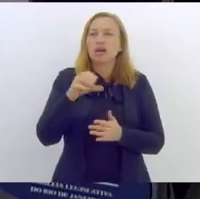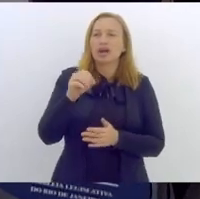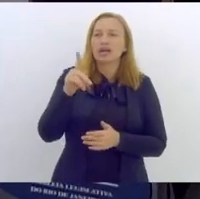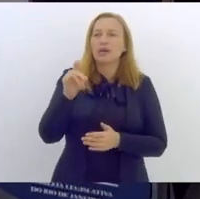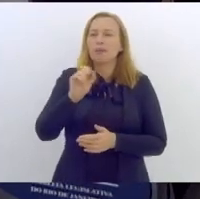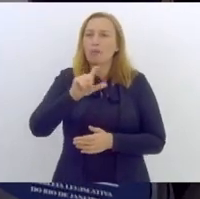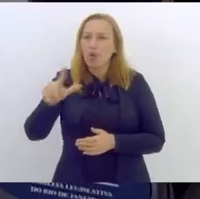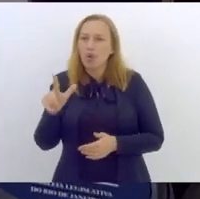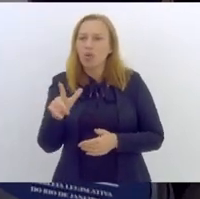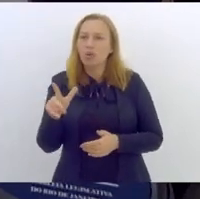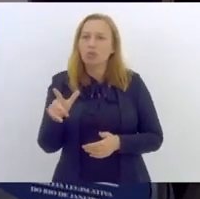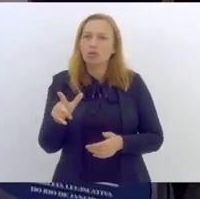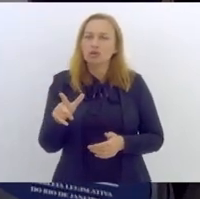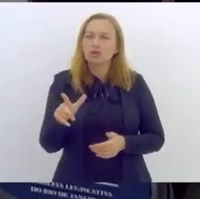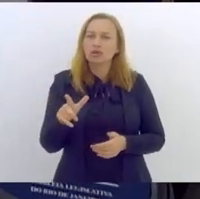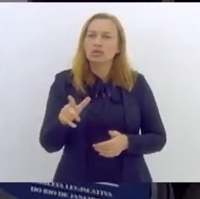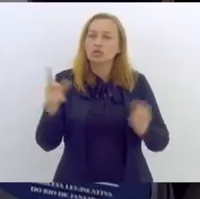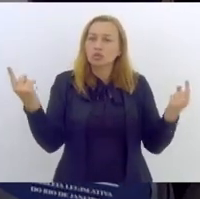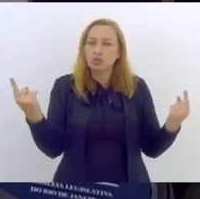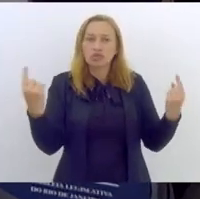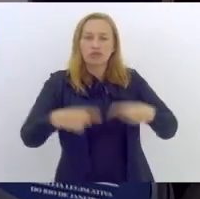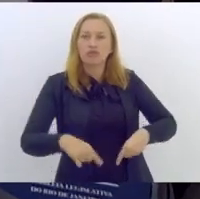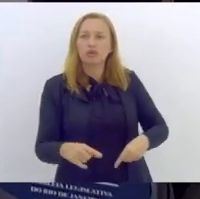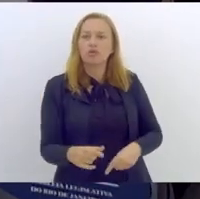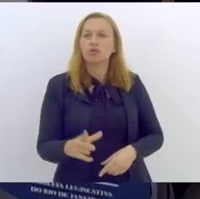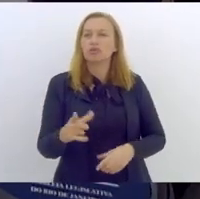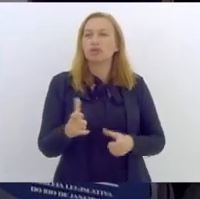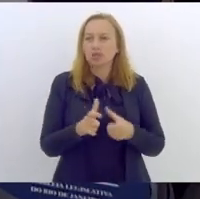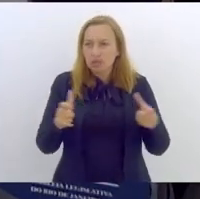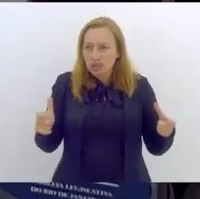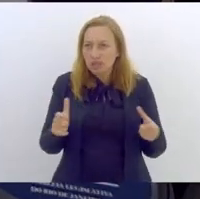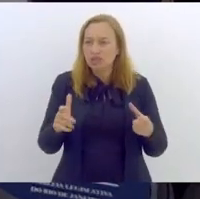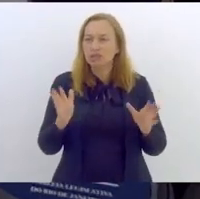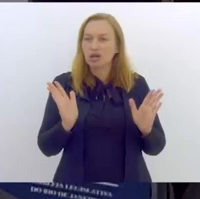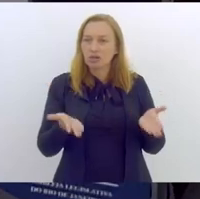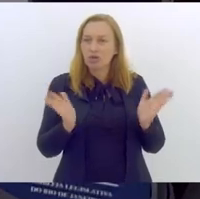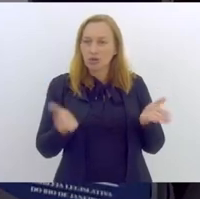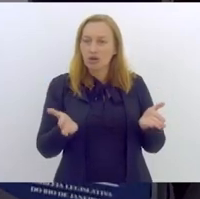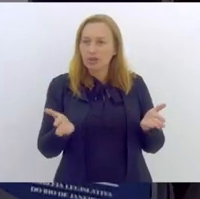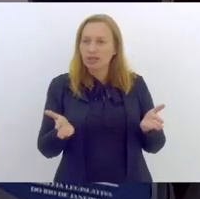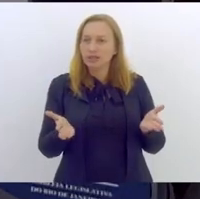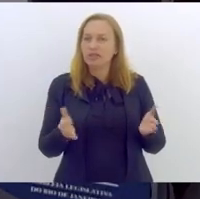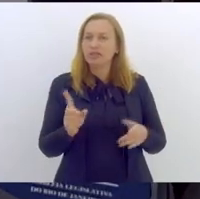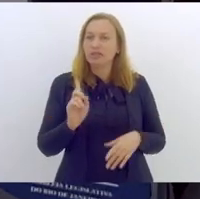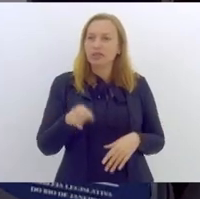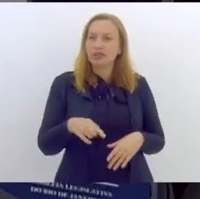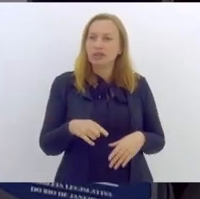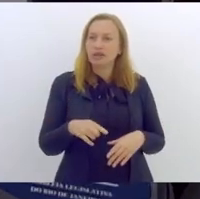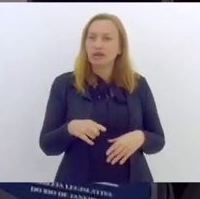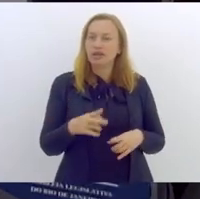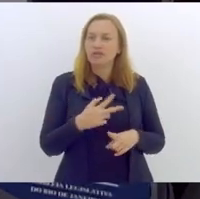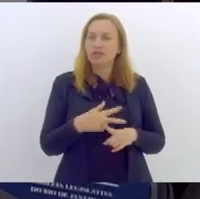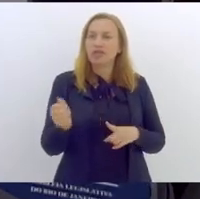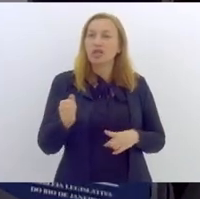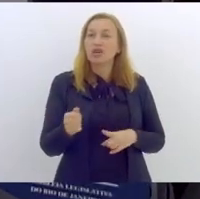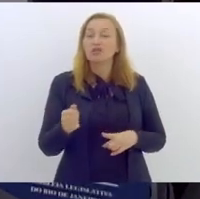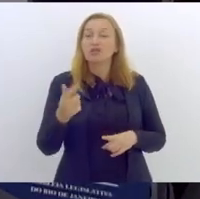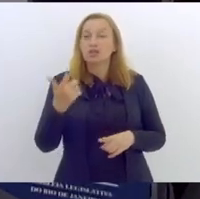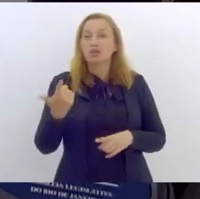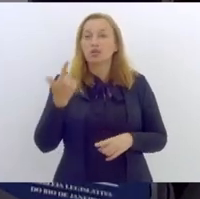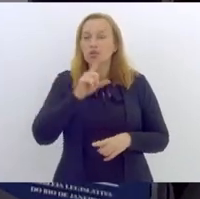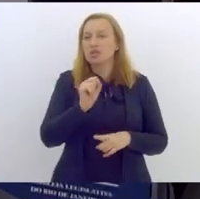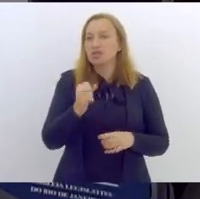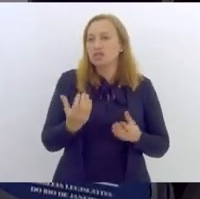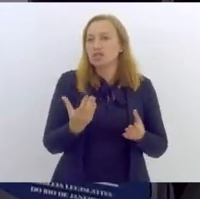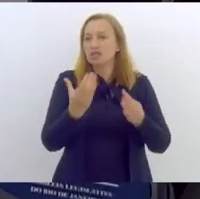ela ela tem um grande desafio a ser quebrado agora futuramente que é historicamente você conseguir fazer um